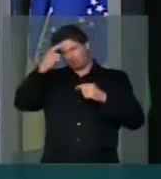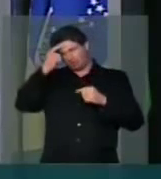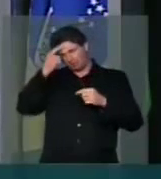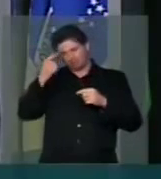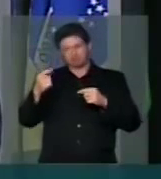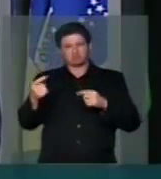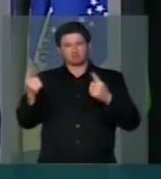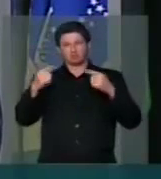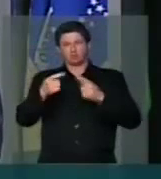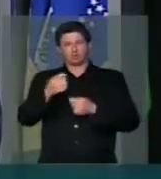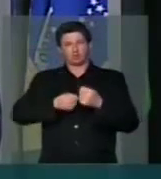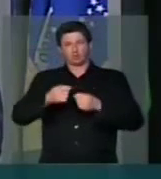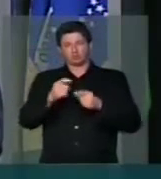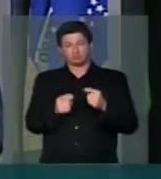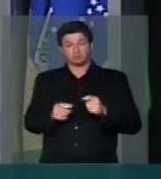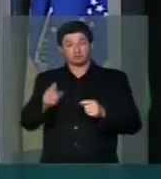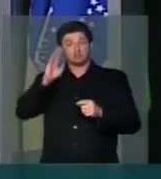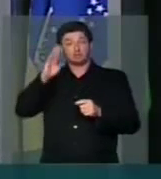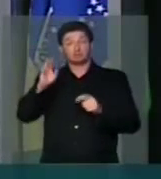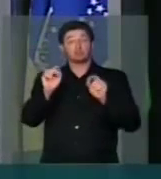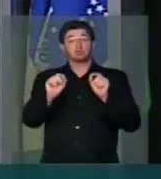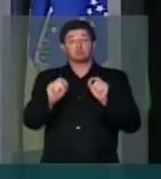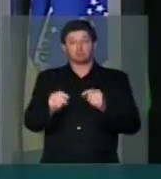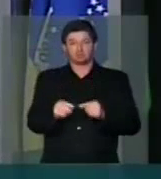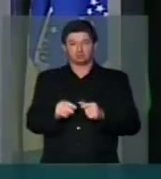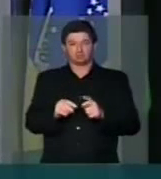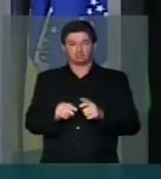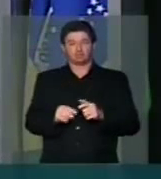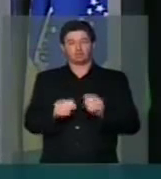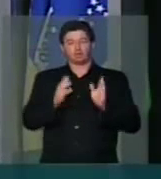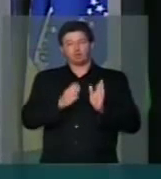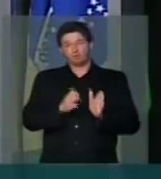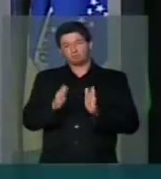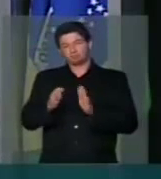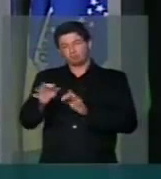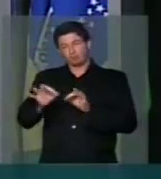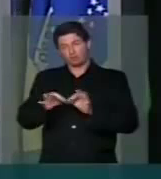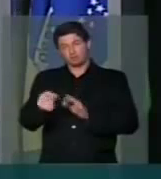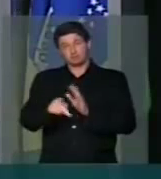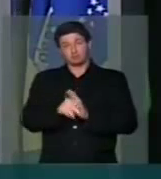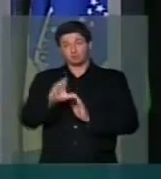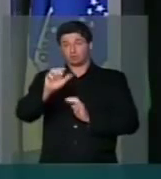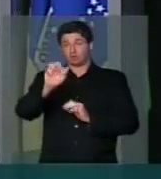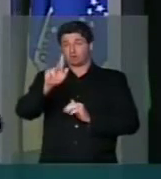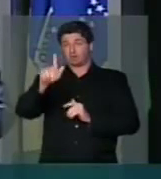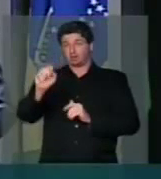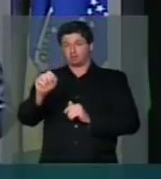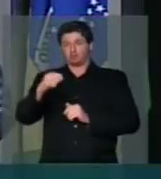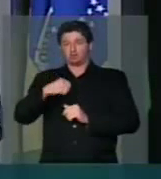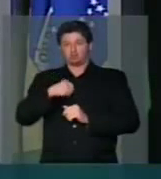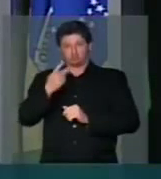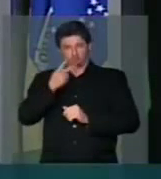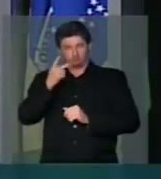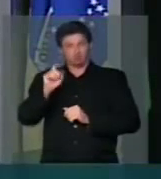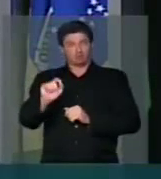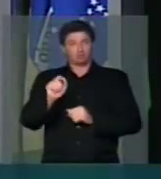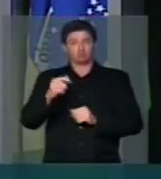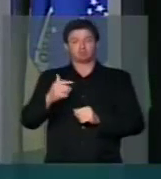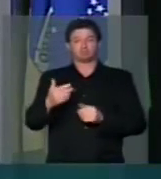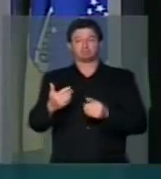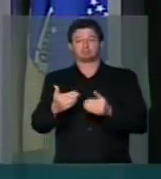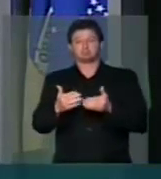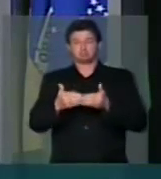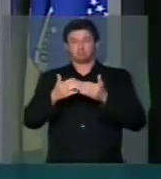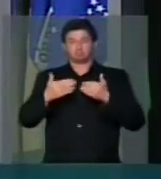o princípio da economicidade e, sobretudo, a liturgia do cargo. Registro que me